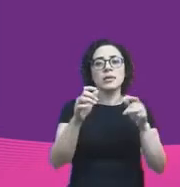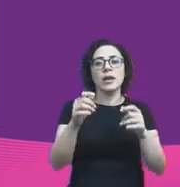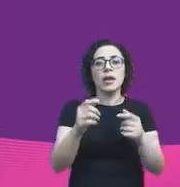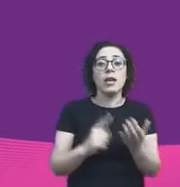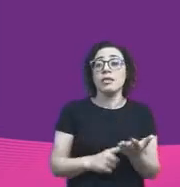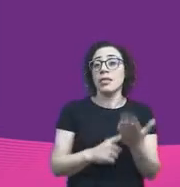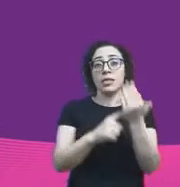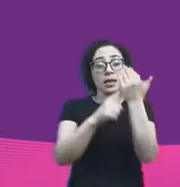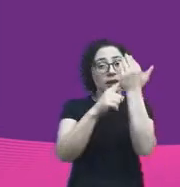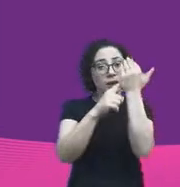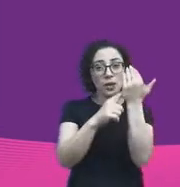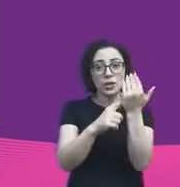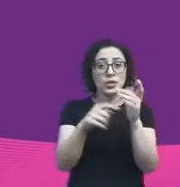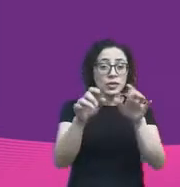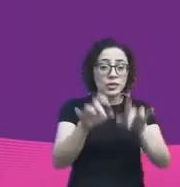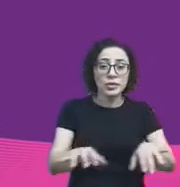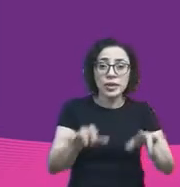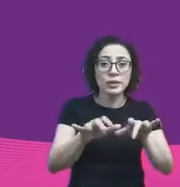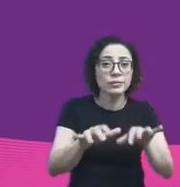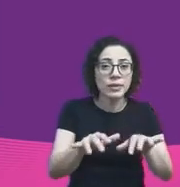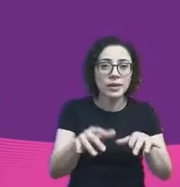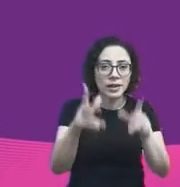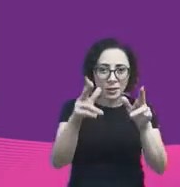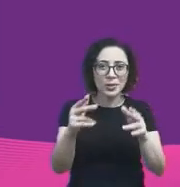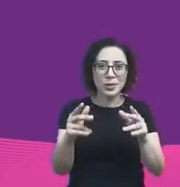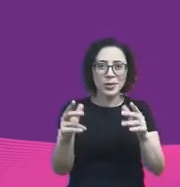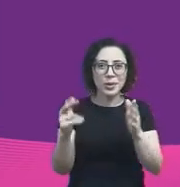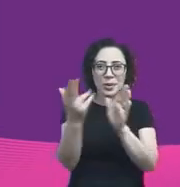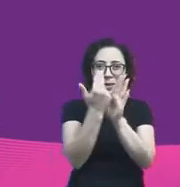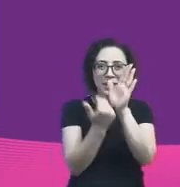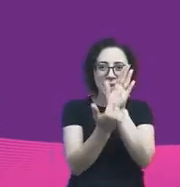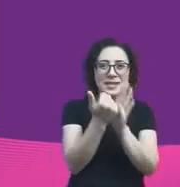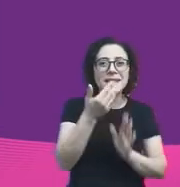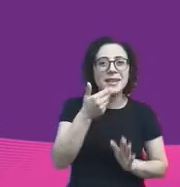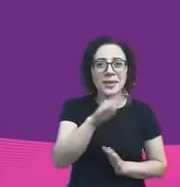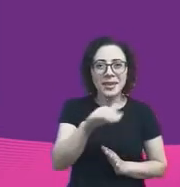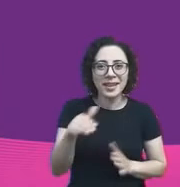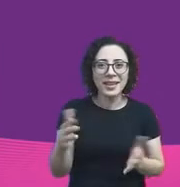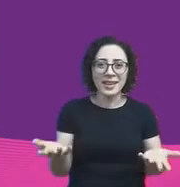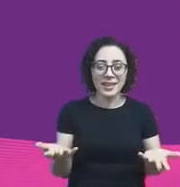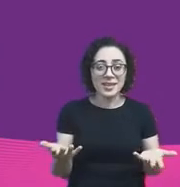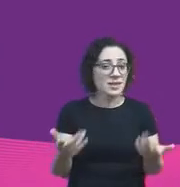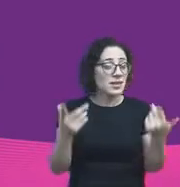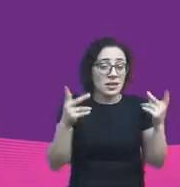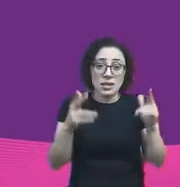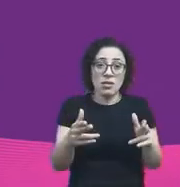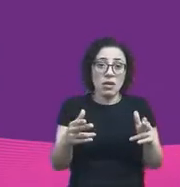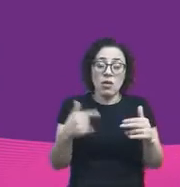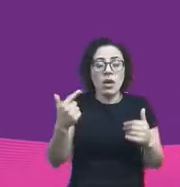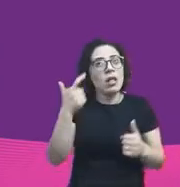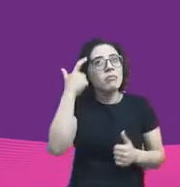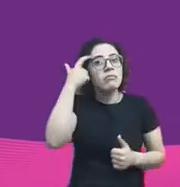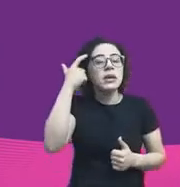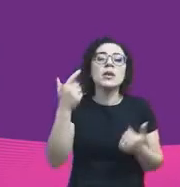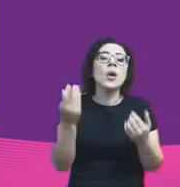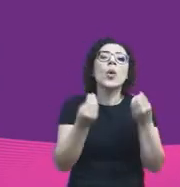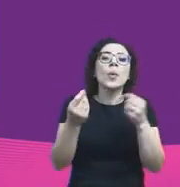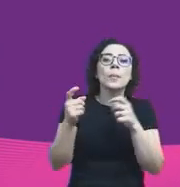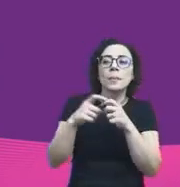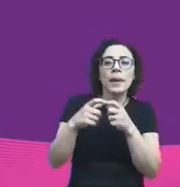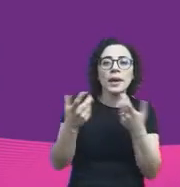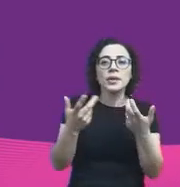demonstrada pela criança que mostra o médico, o pediatra no seu computador. O maior tempo dos